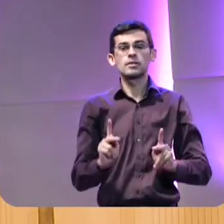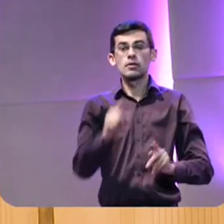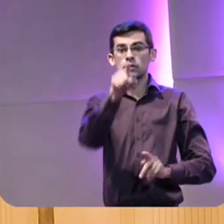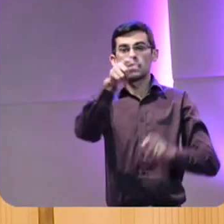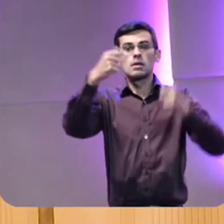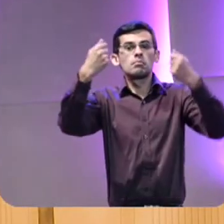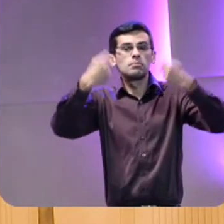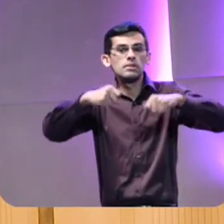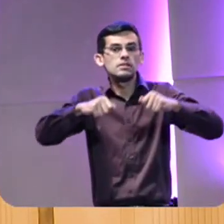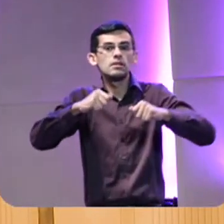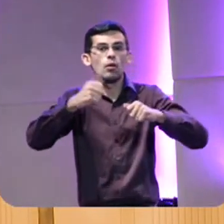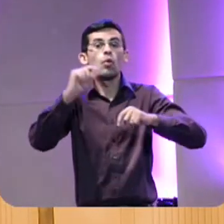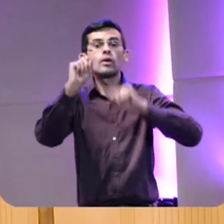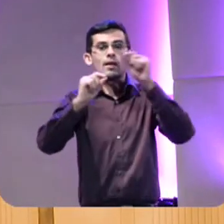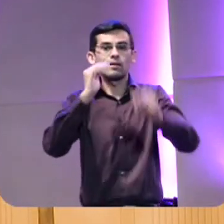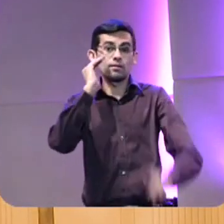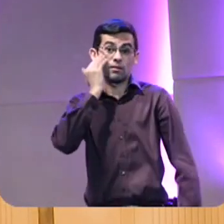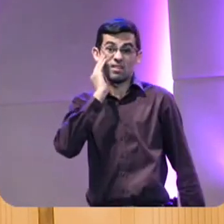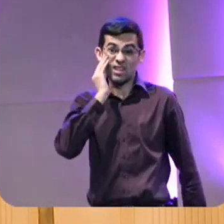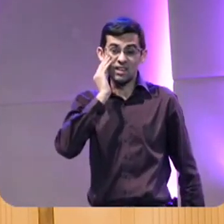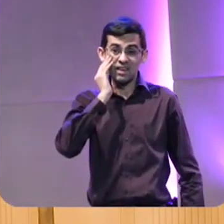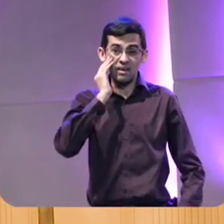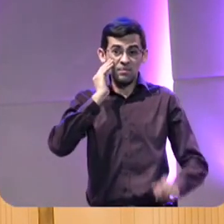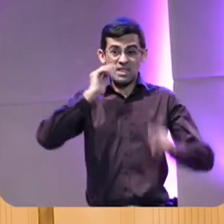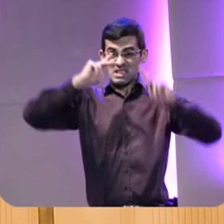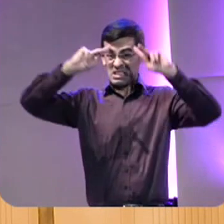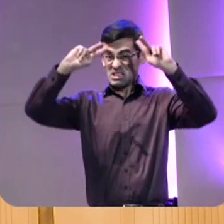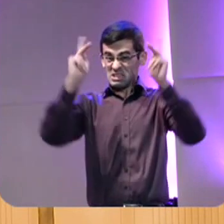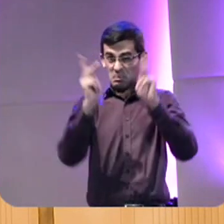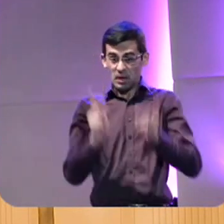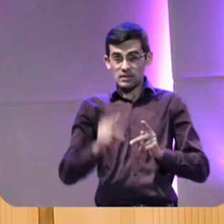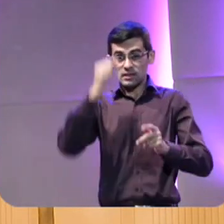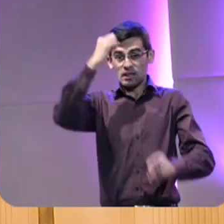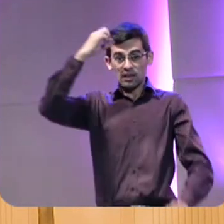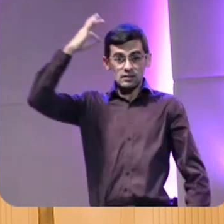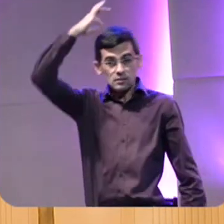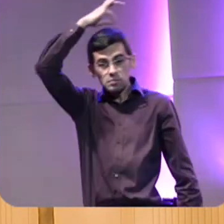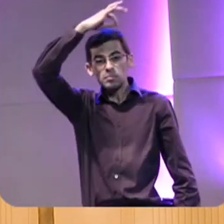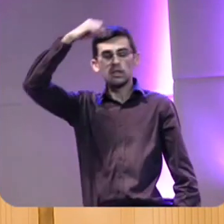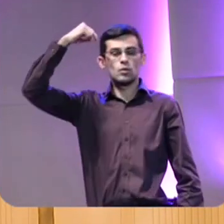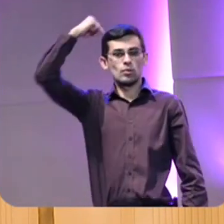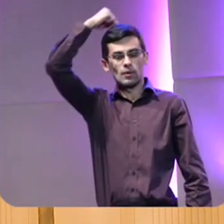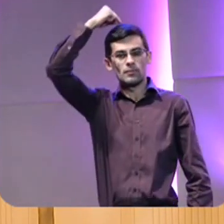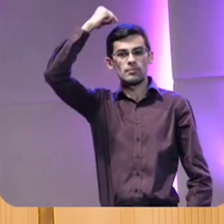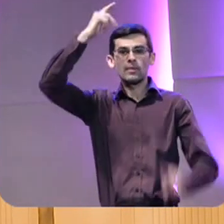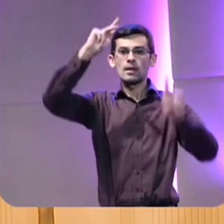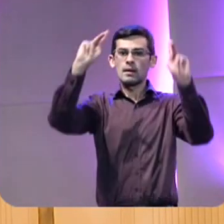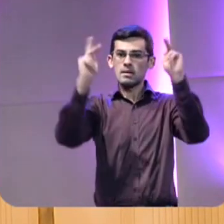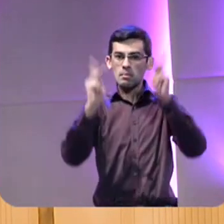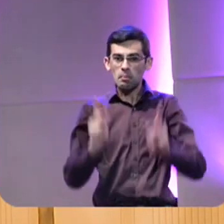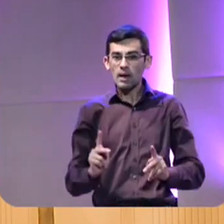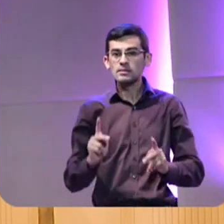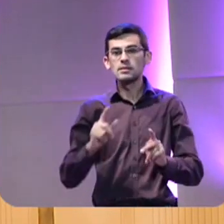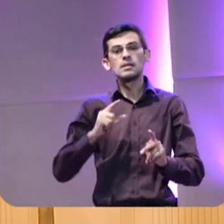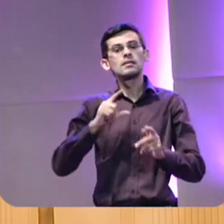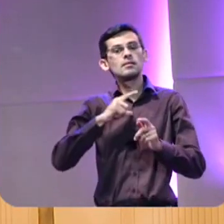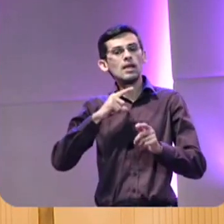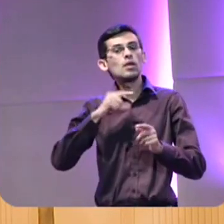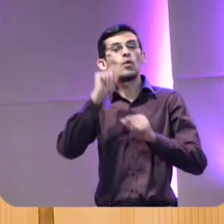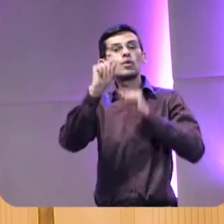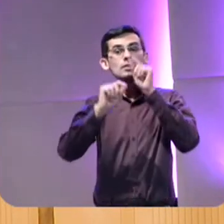você precisa reconhecer que essa paz é espiritual. essa paz tem uma